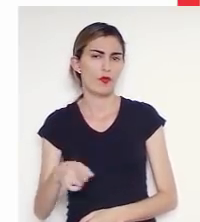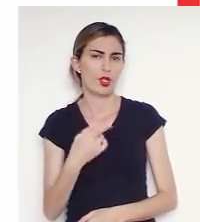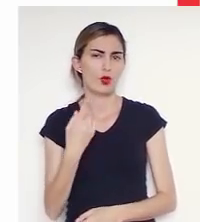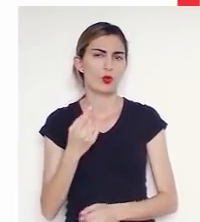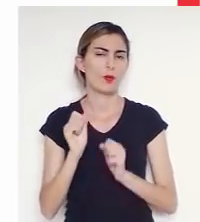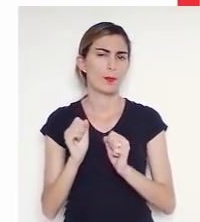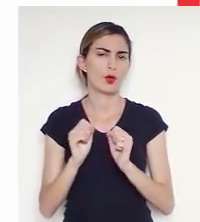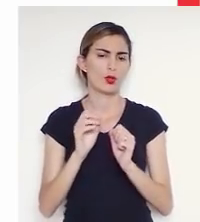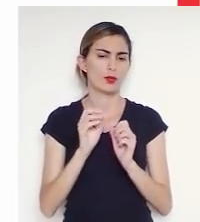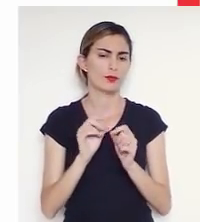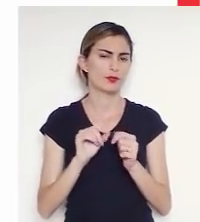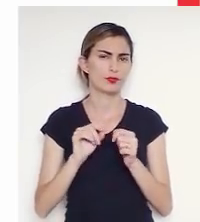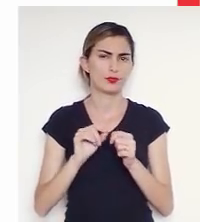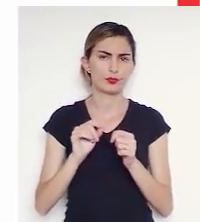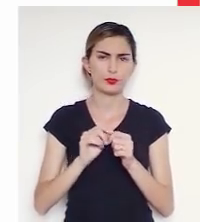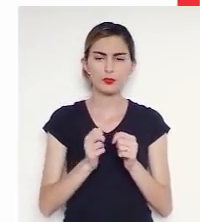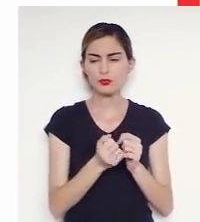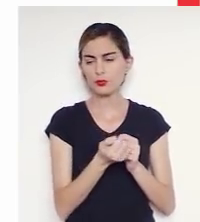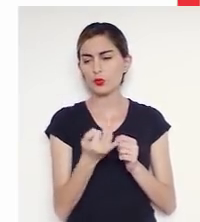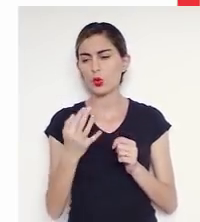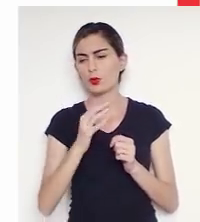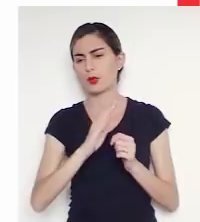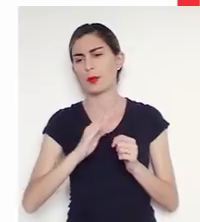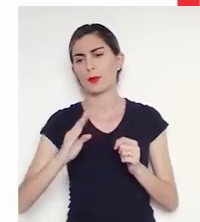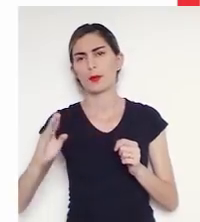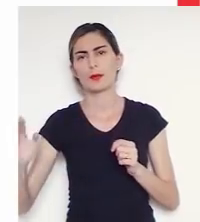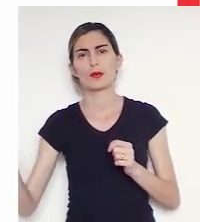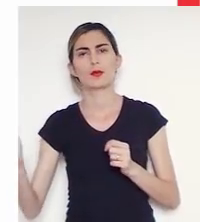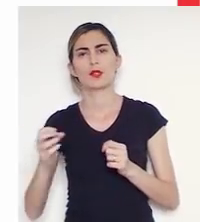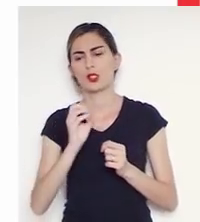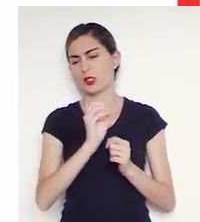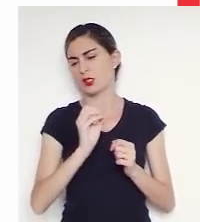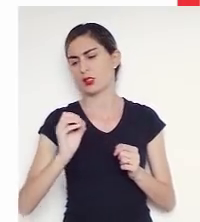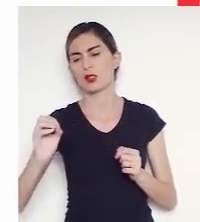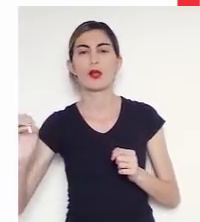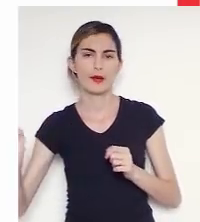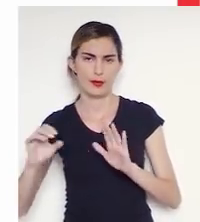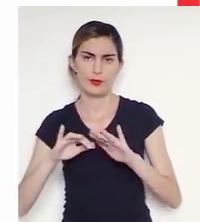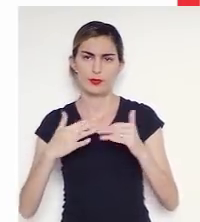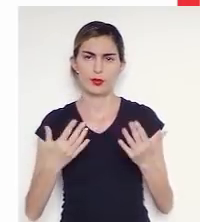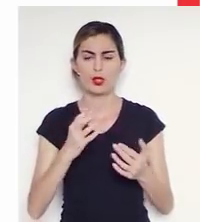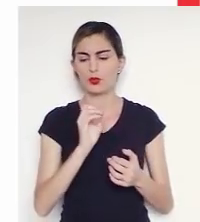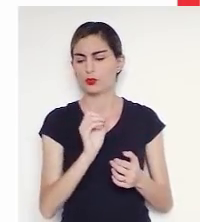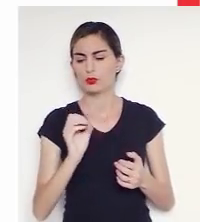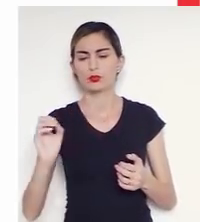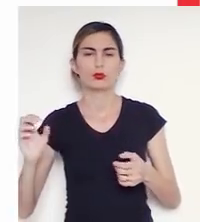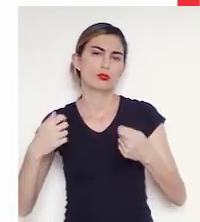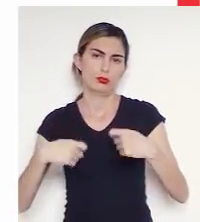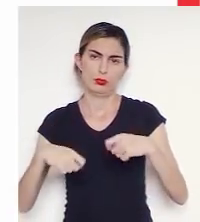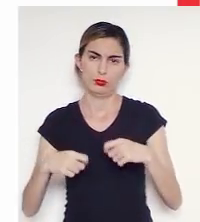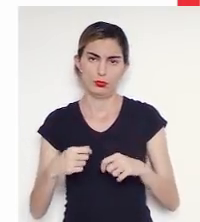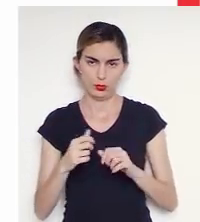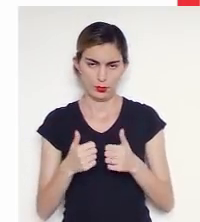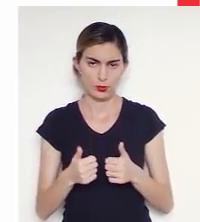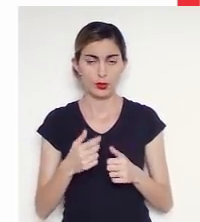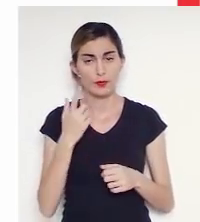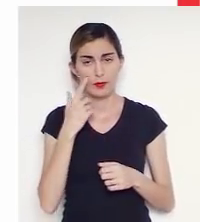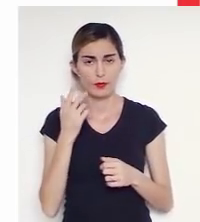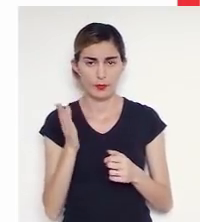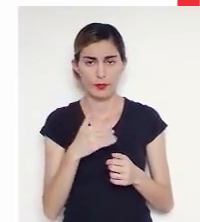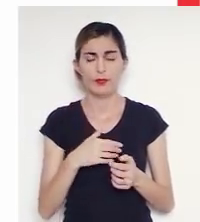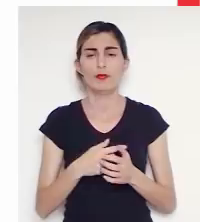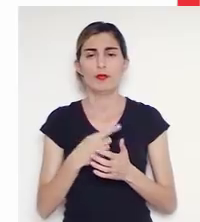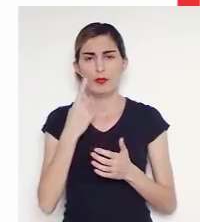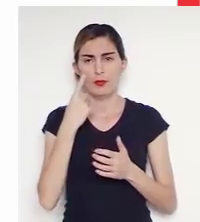você pode completar com tantas casas decimais, com zeros, obviamente, quantas forem necessárias, tá bom? Então